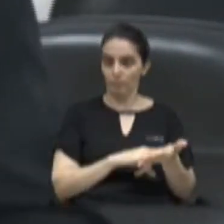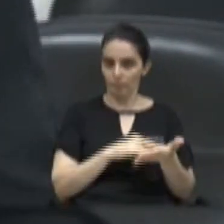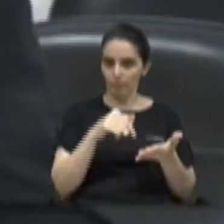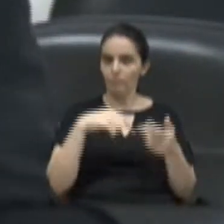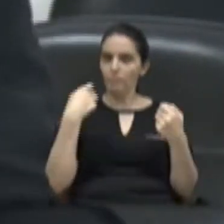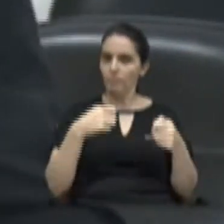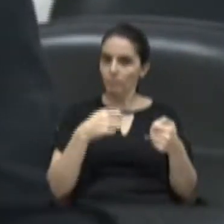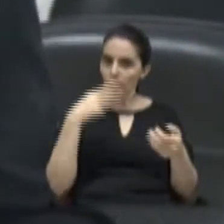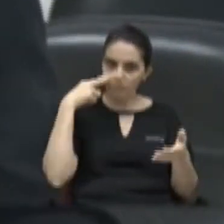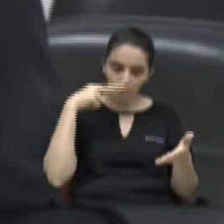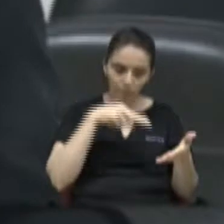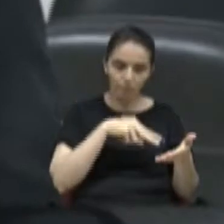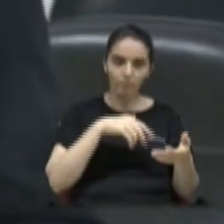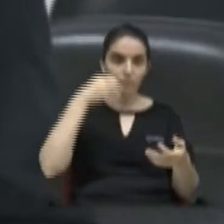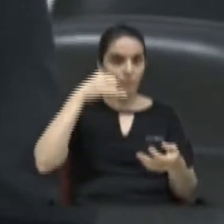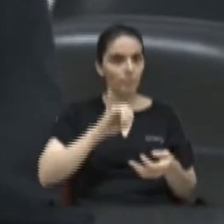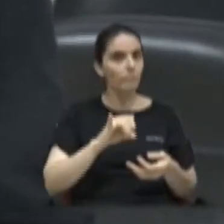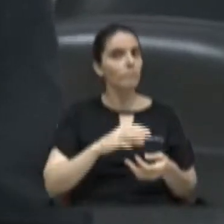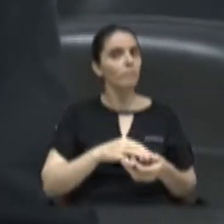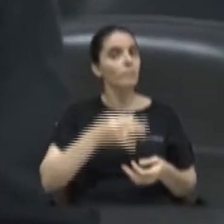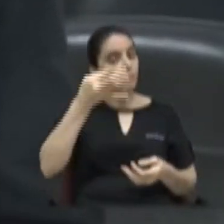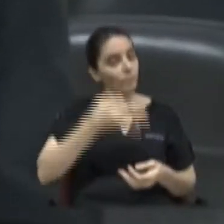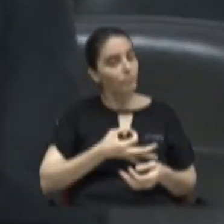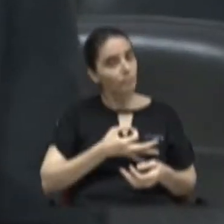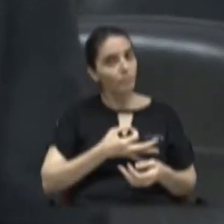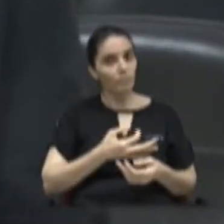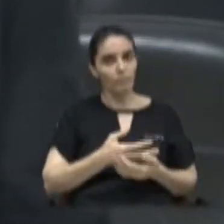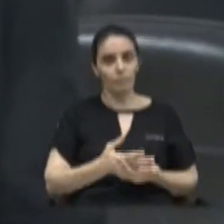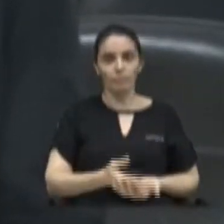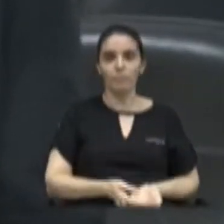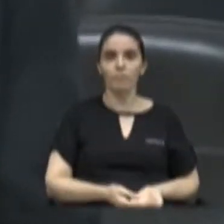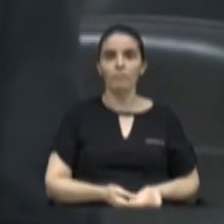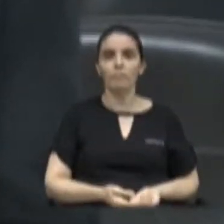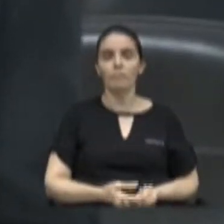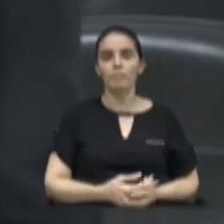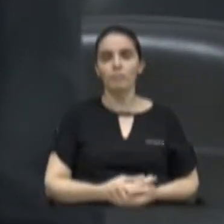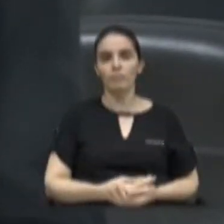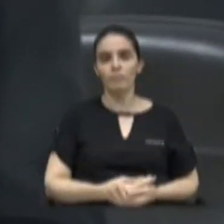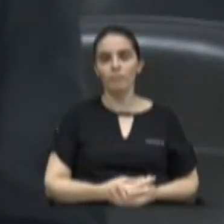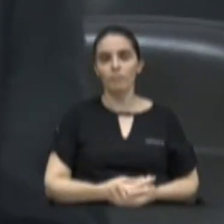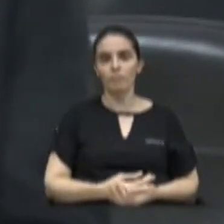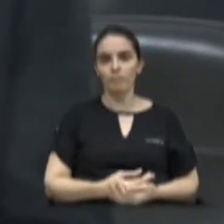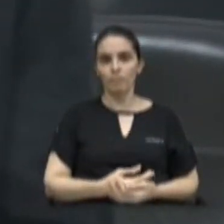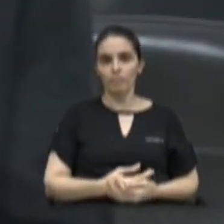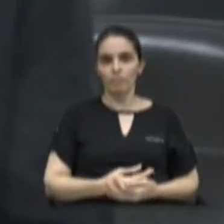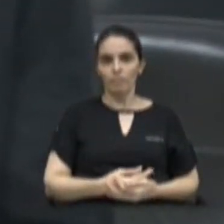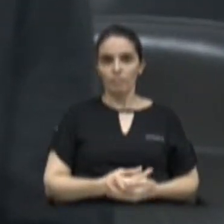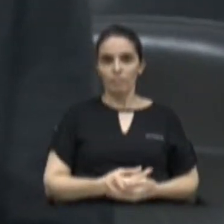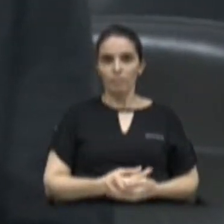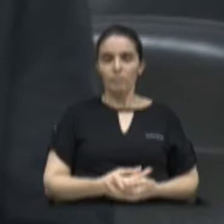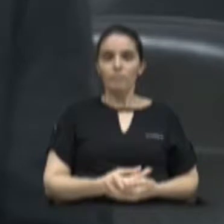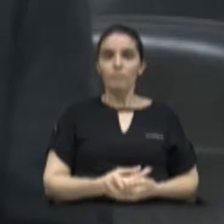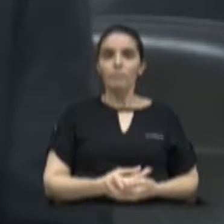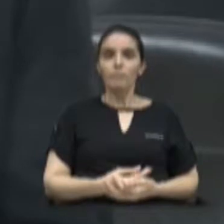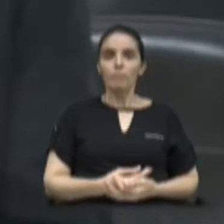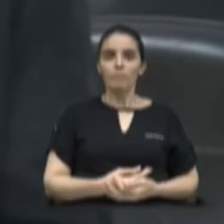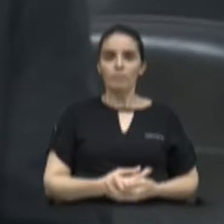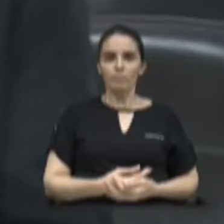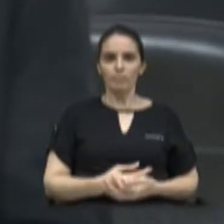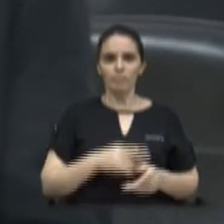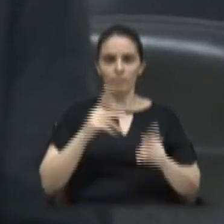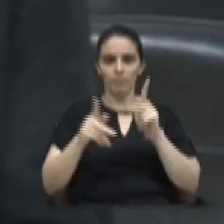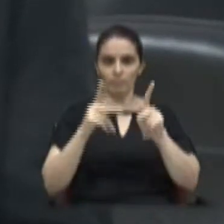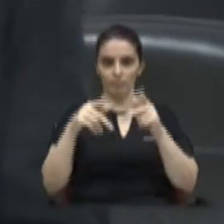se realmente estão válidos de acordo com o que é a necessidade da